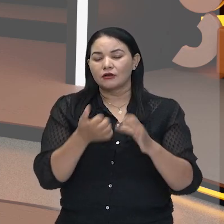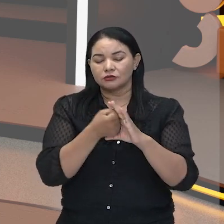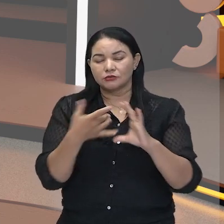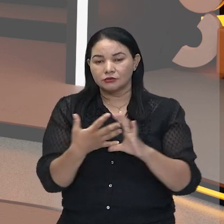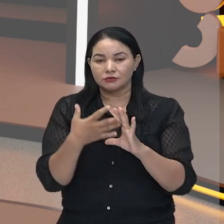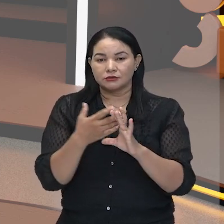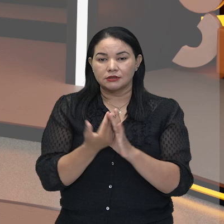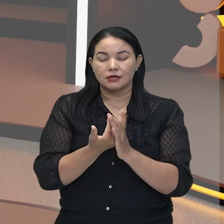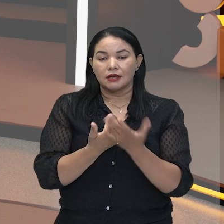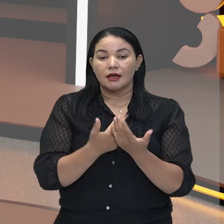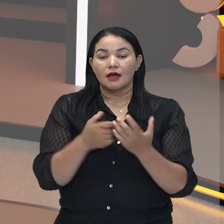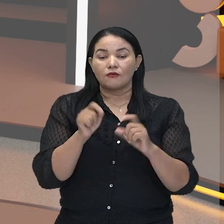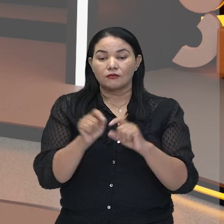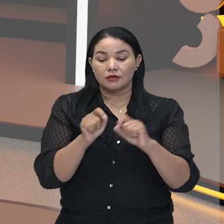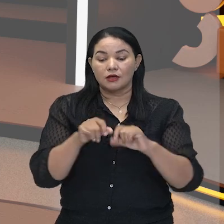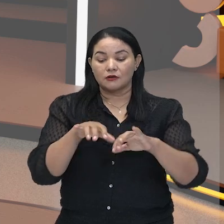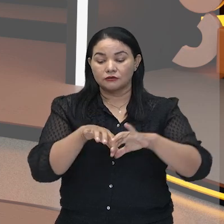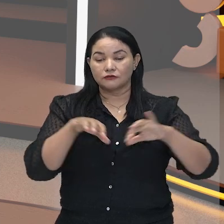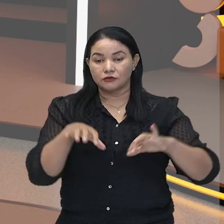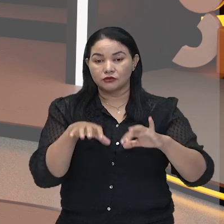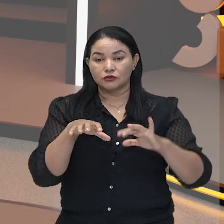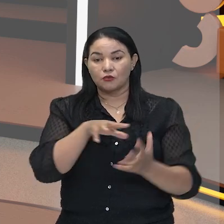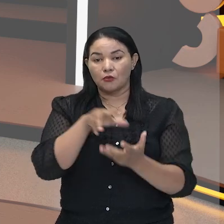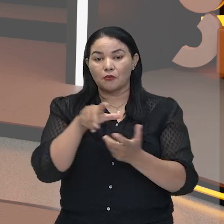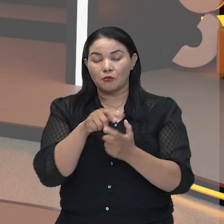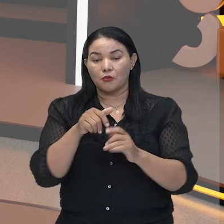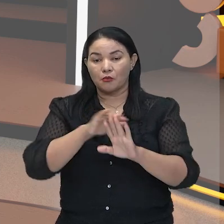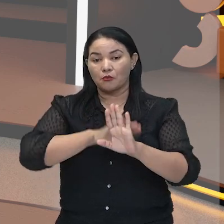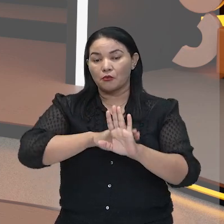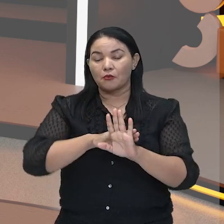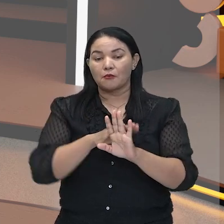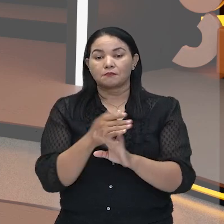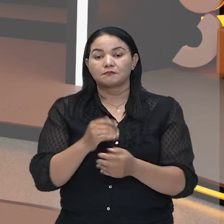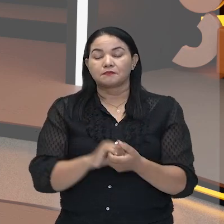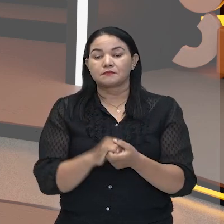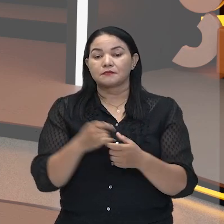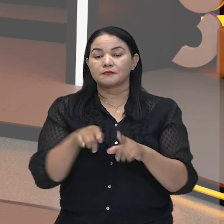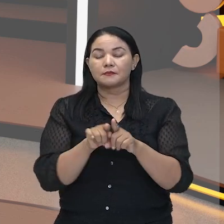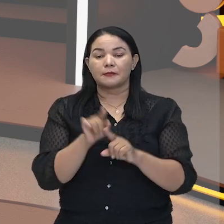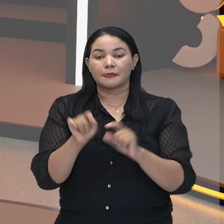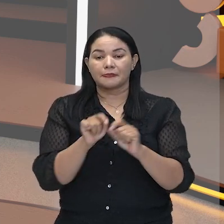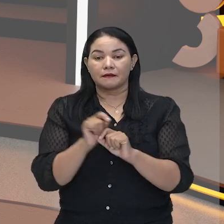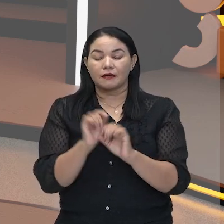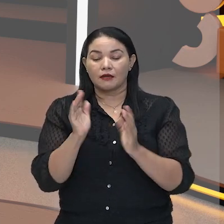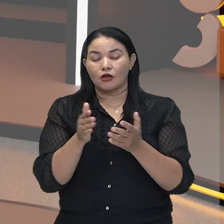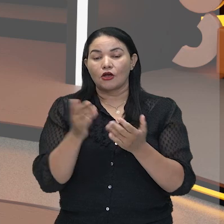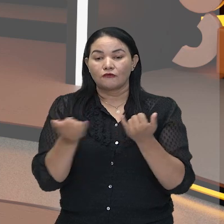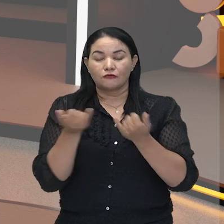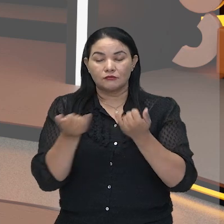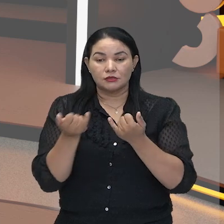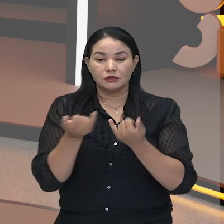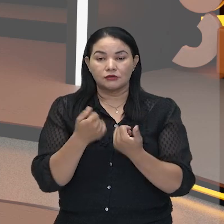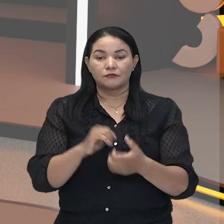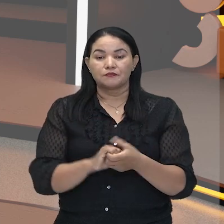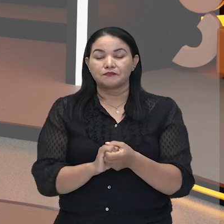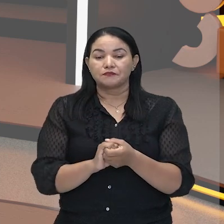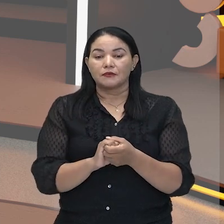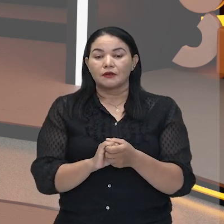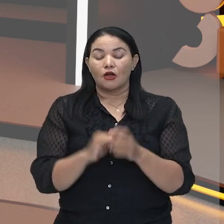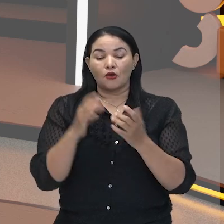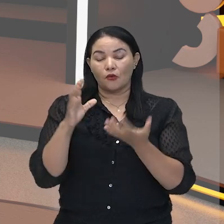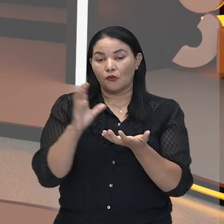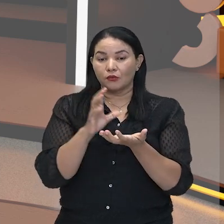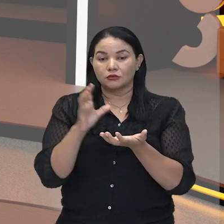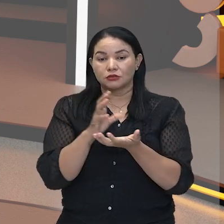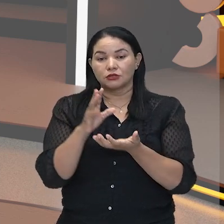dessa divisão do mundo bipolar. A gente vai concentrar as informações no continente europeu, que é o tema